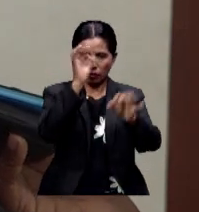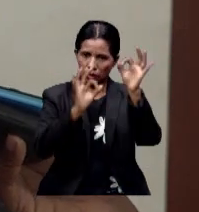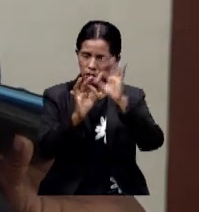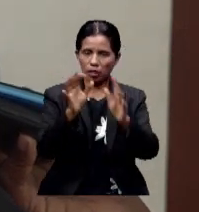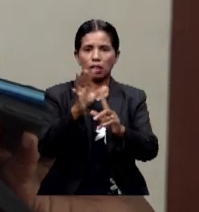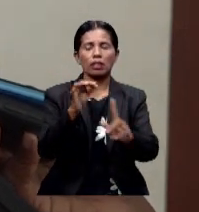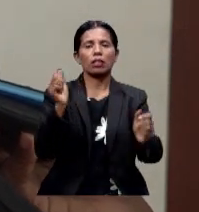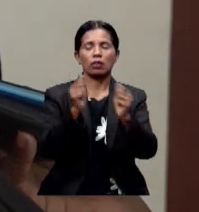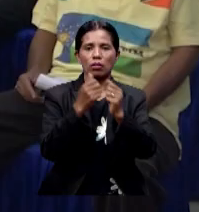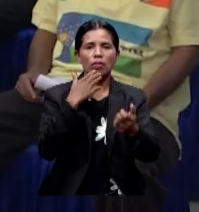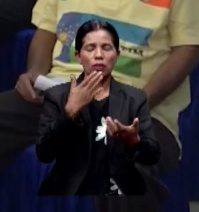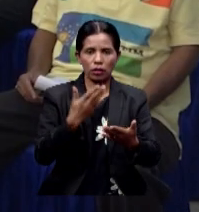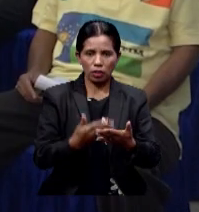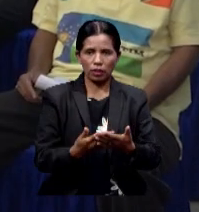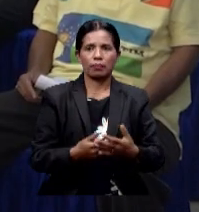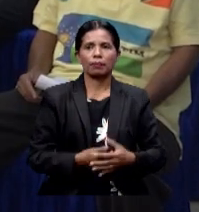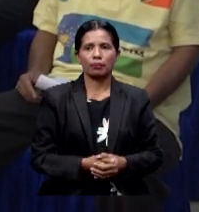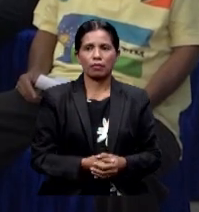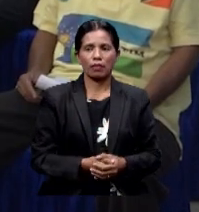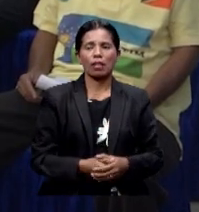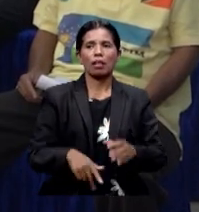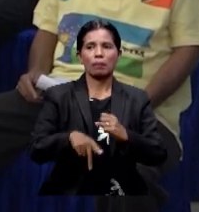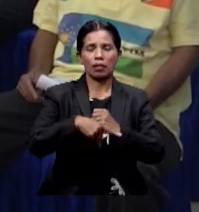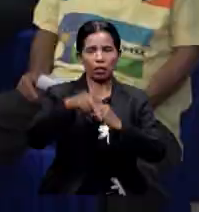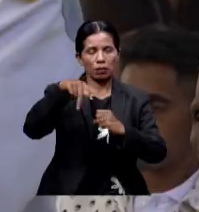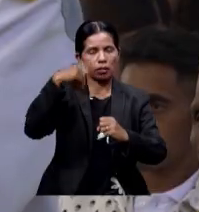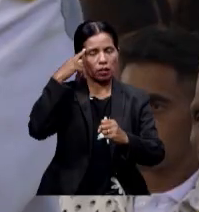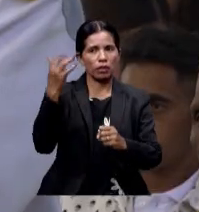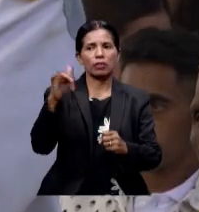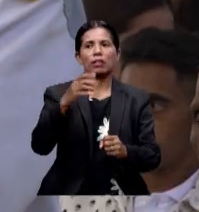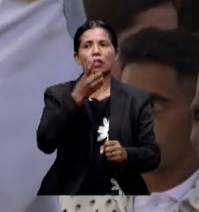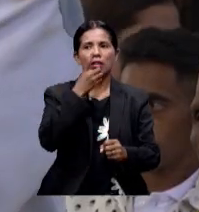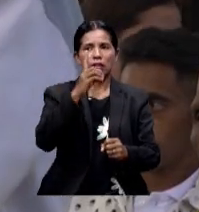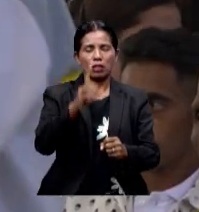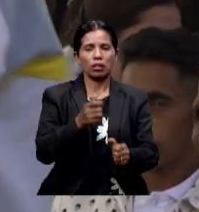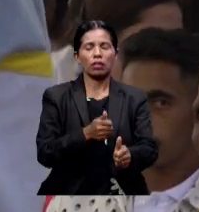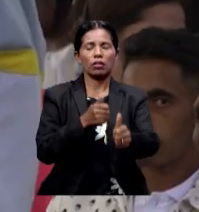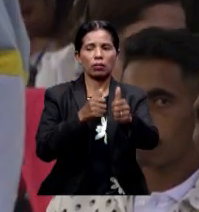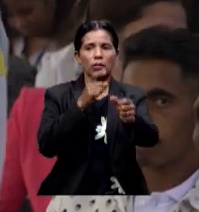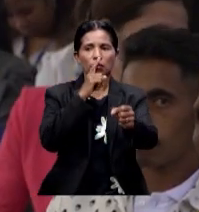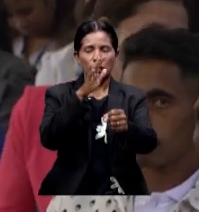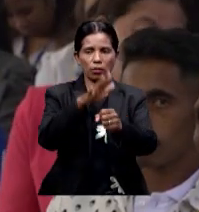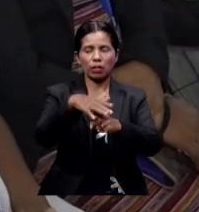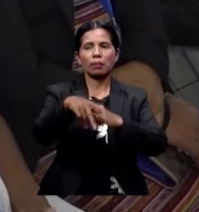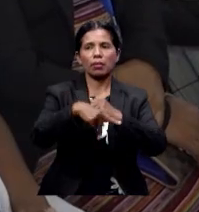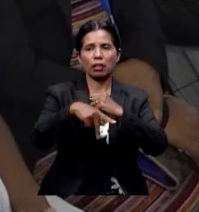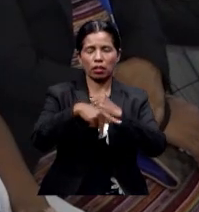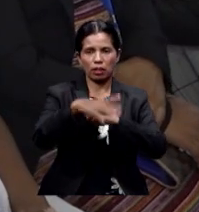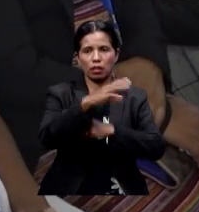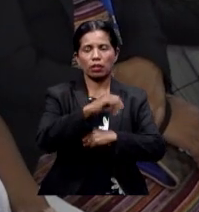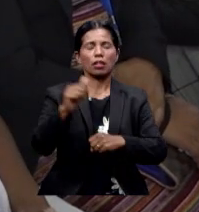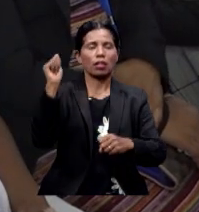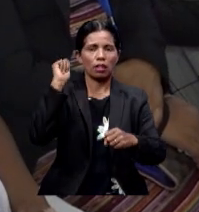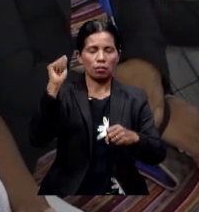lá garantido, né? Enquanto o partido político Siramos declara se lá o ter compromisso partido União não é campanha lá